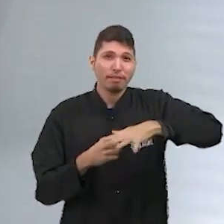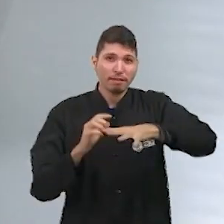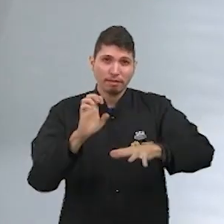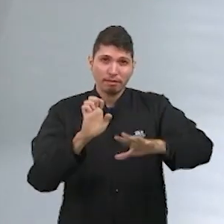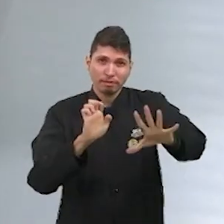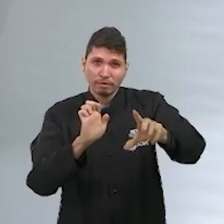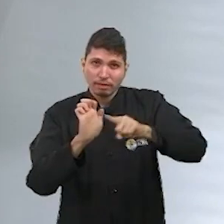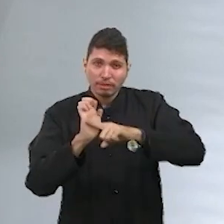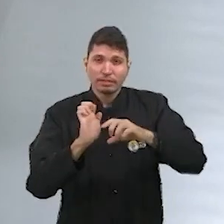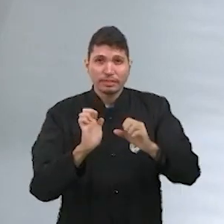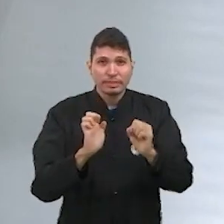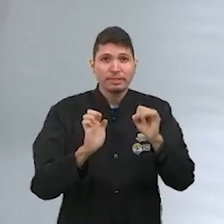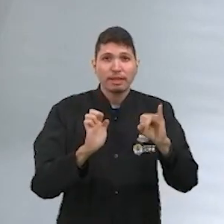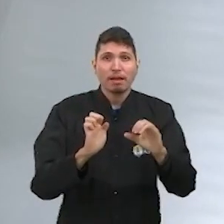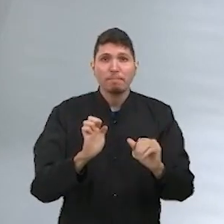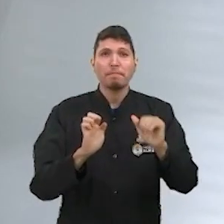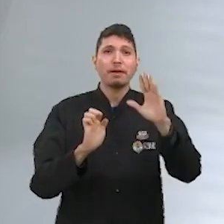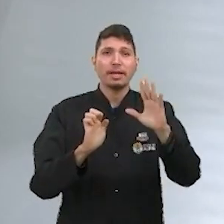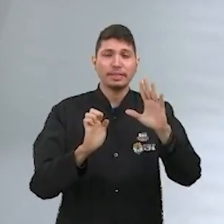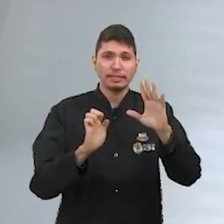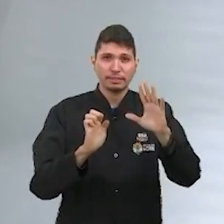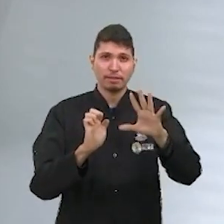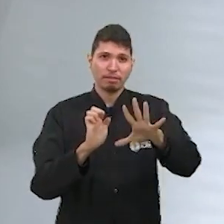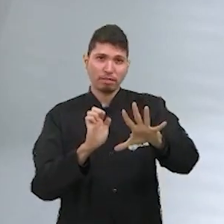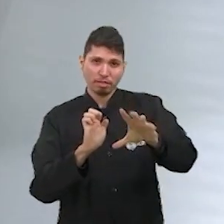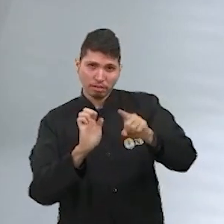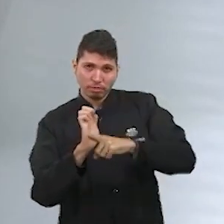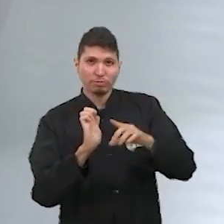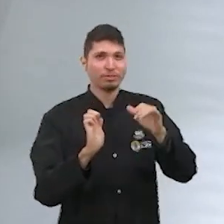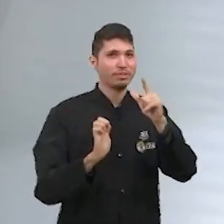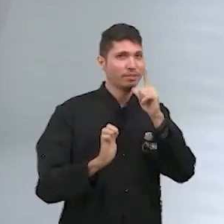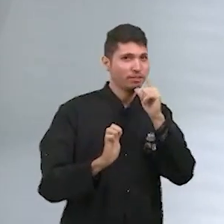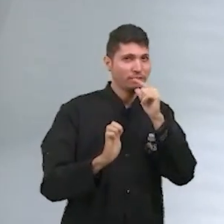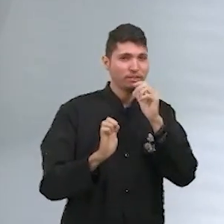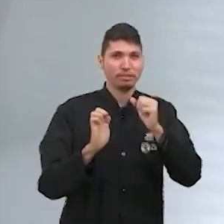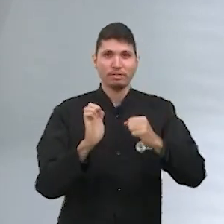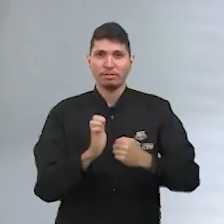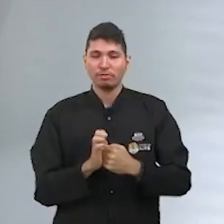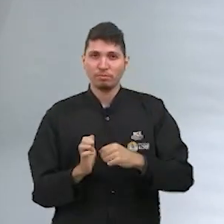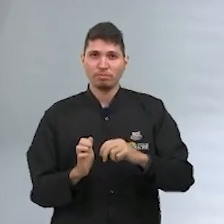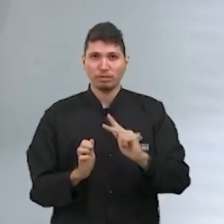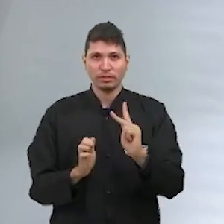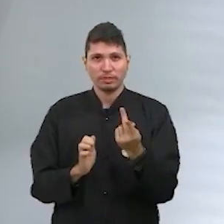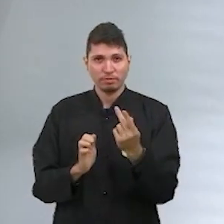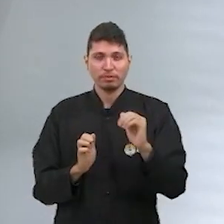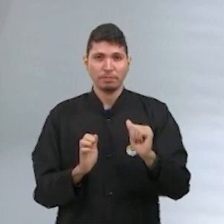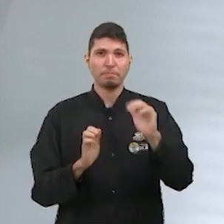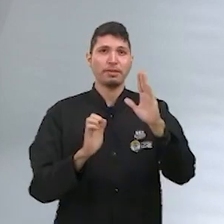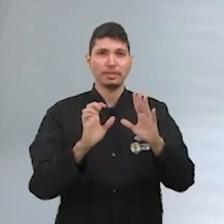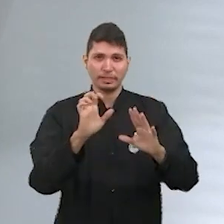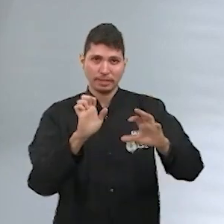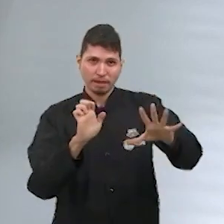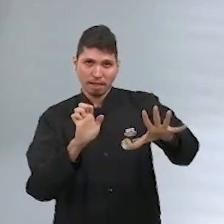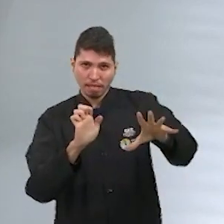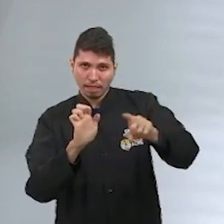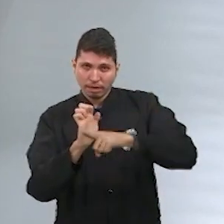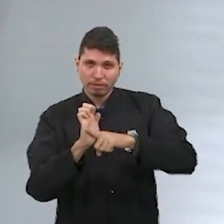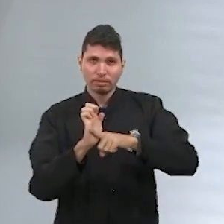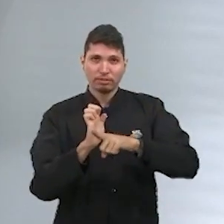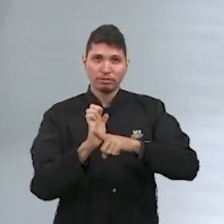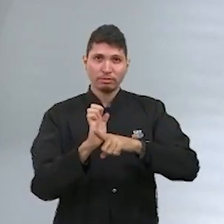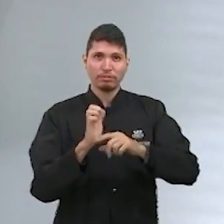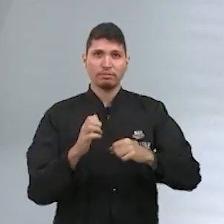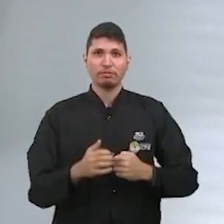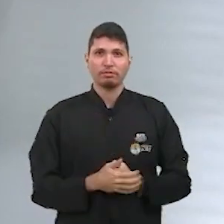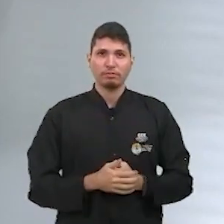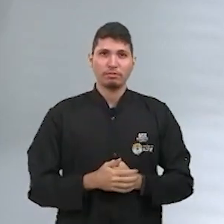o elemento ele é mais eletronegativo, no caso ali da água, o oxigênio ele é mais eletronegativo. Não é porque ele está